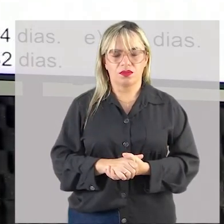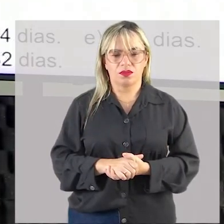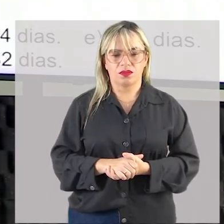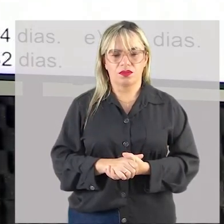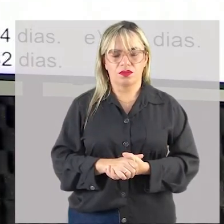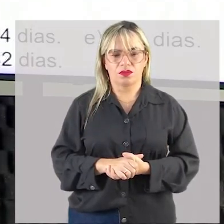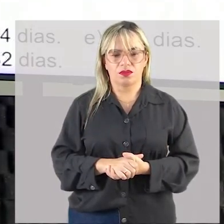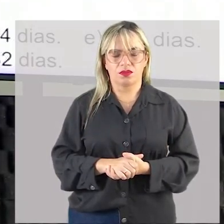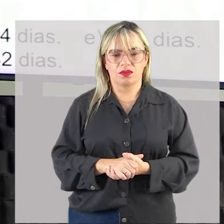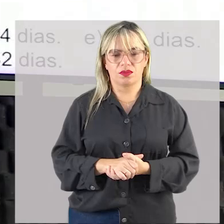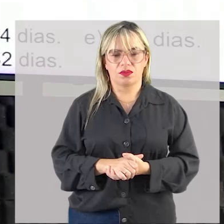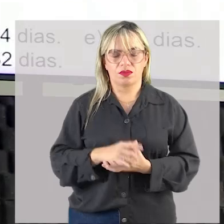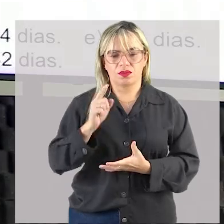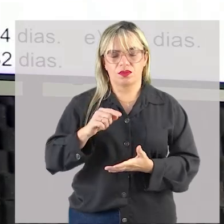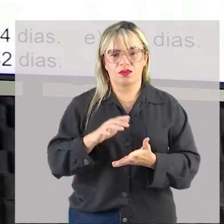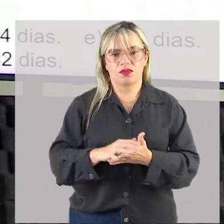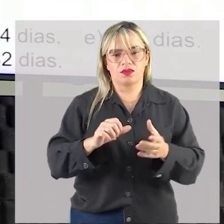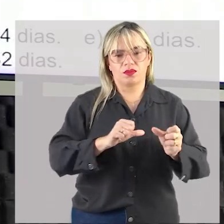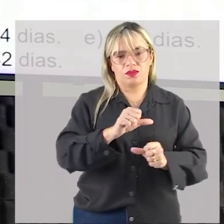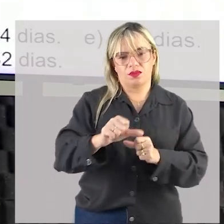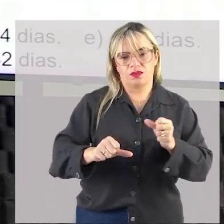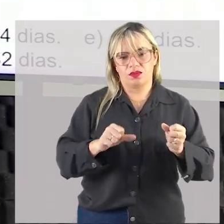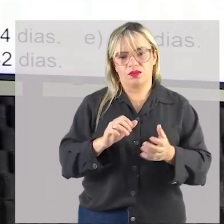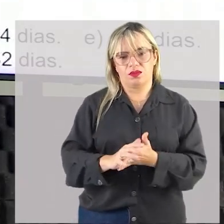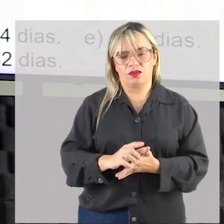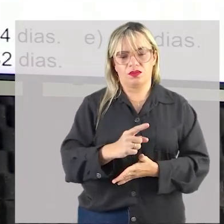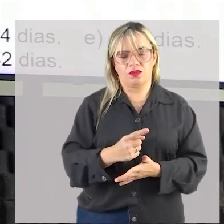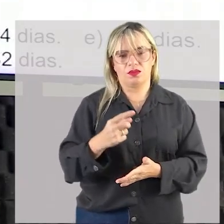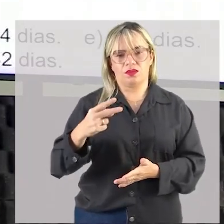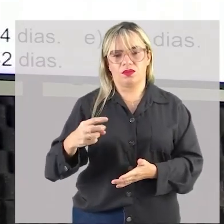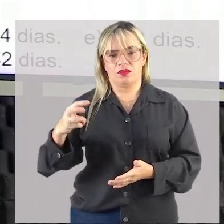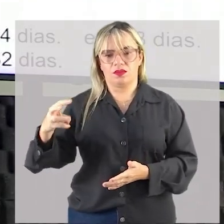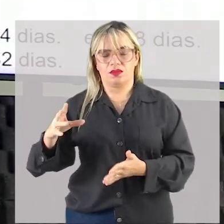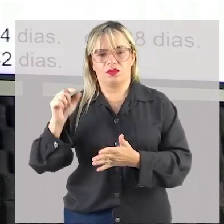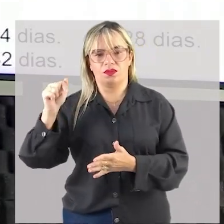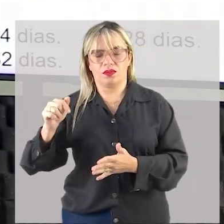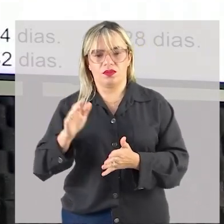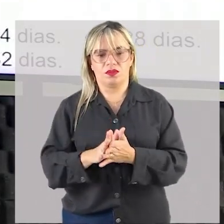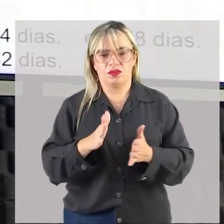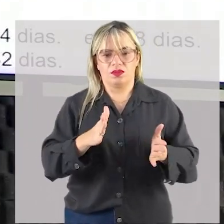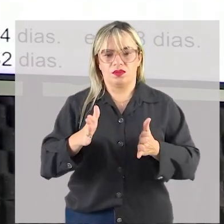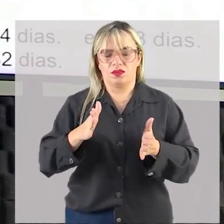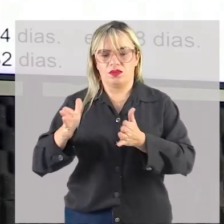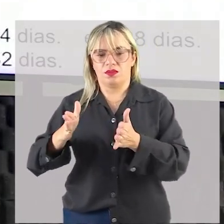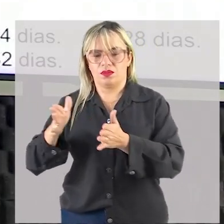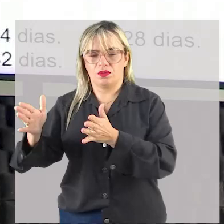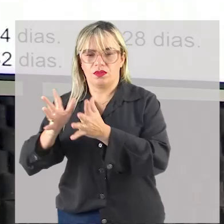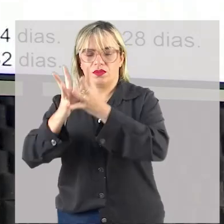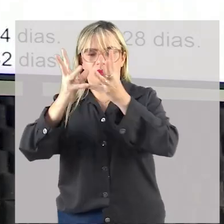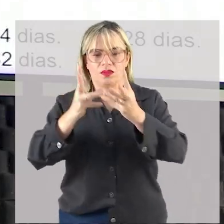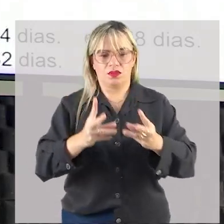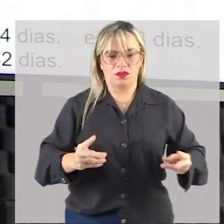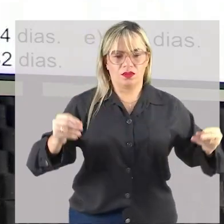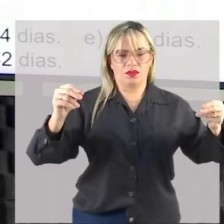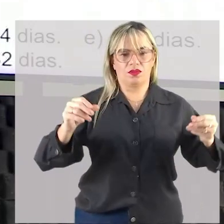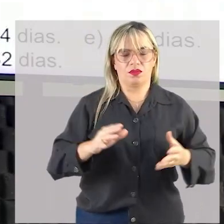todinho que você gastou bem aqui, 1, 2, 3, esse tempo todinho a gente chama de tempo de